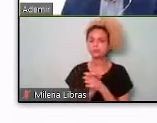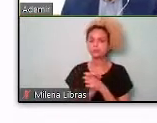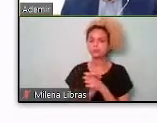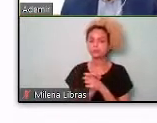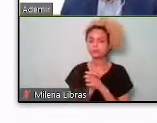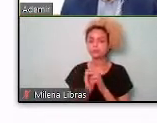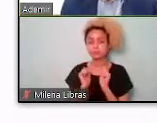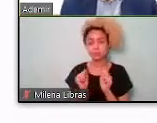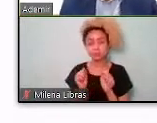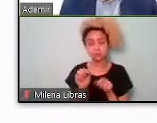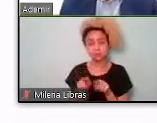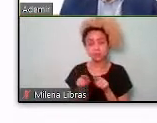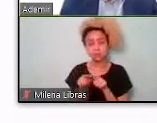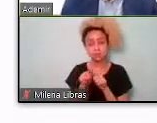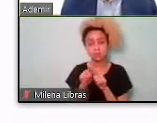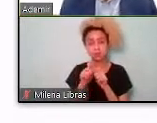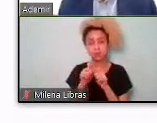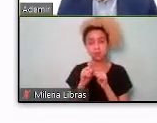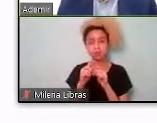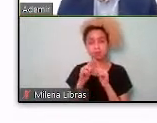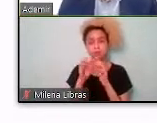Pode também desabar com a questão da fundação,